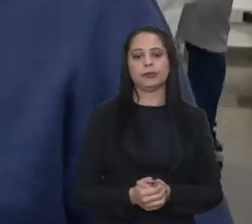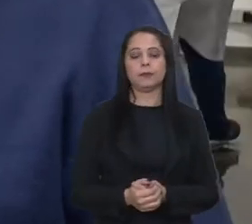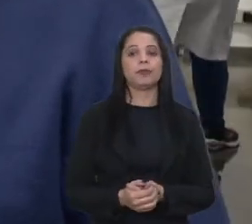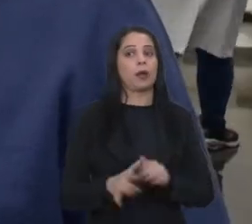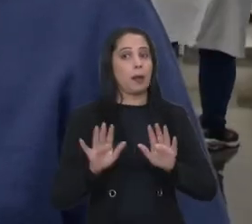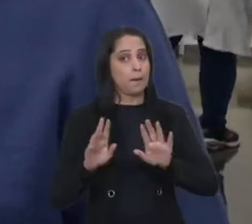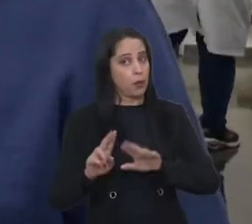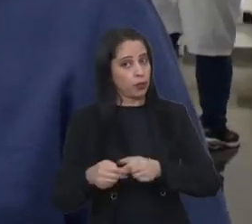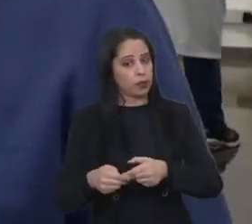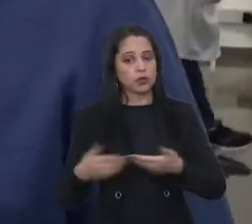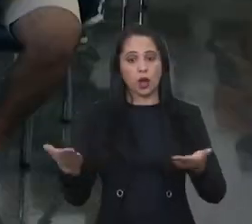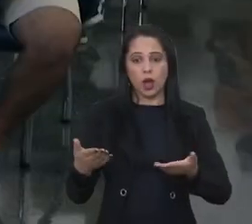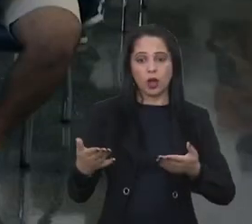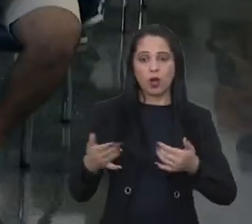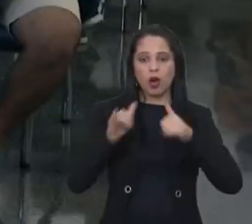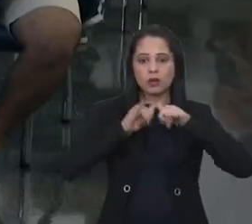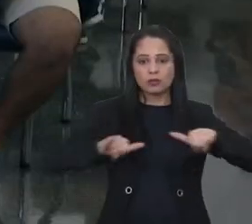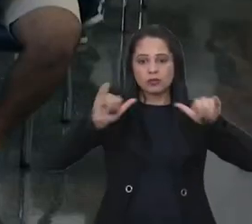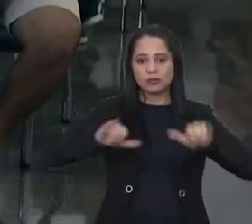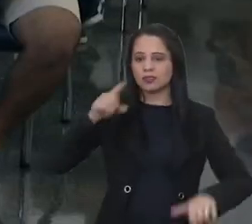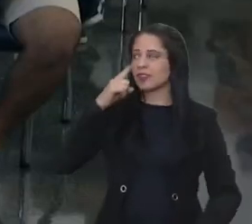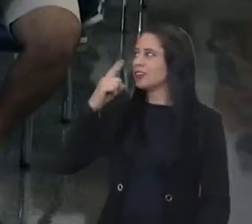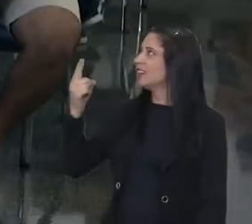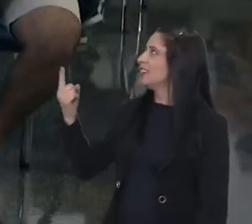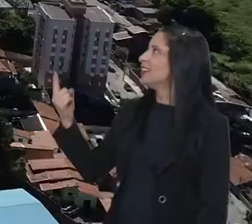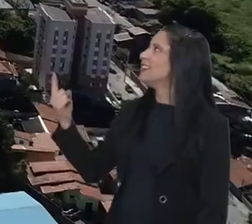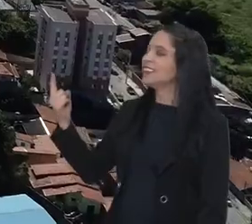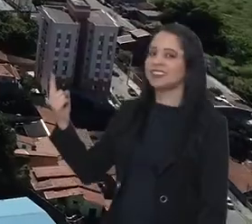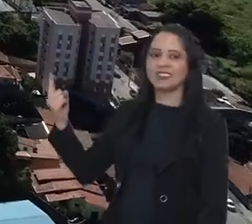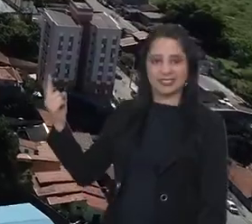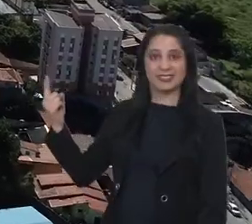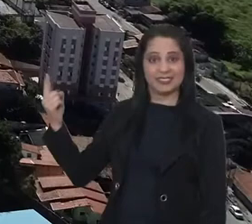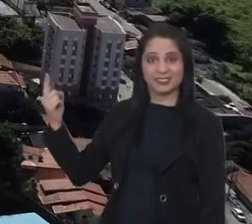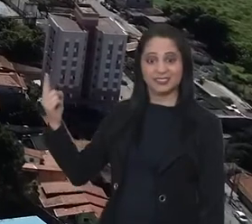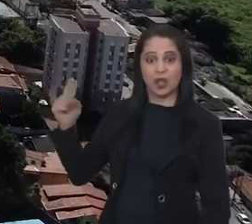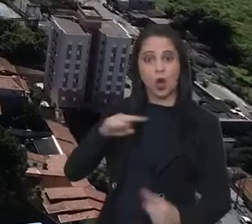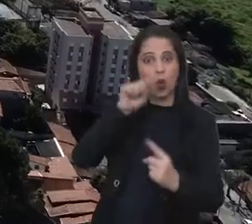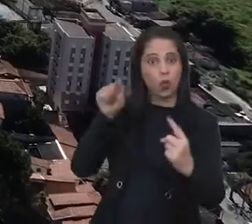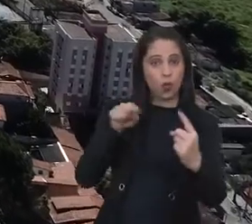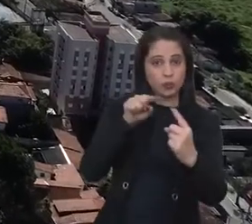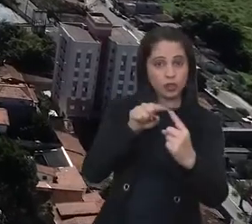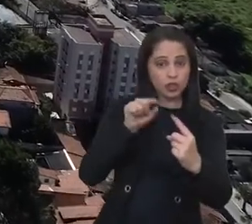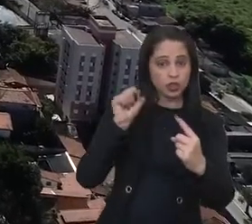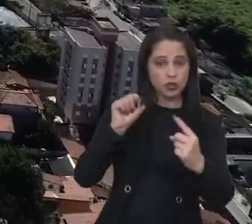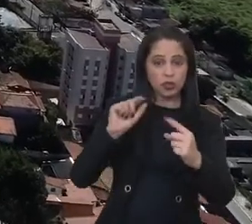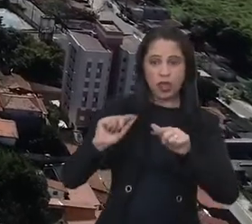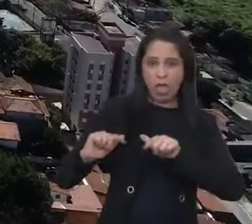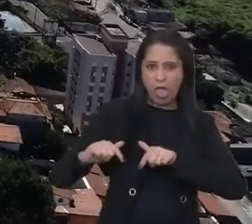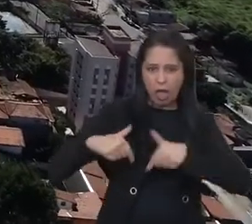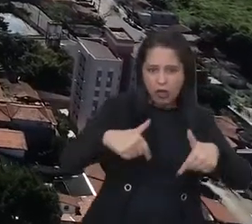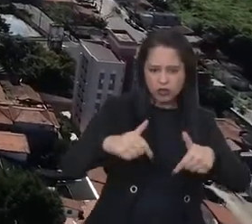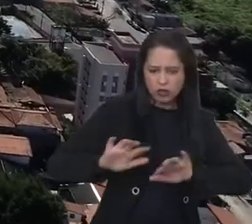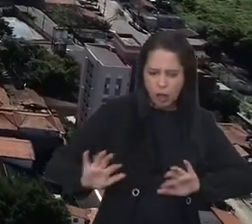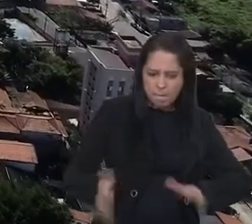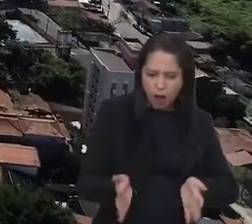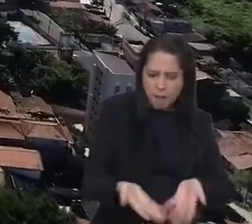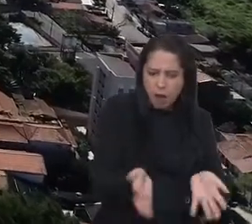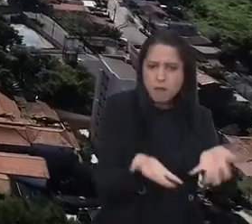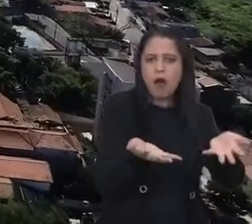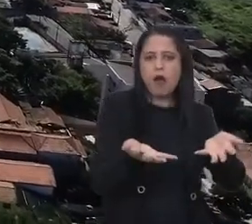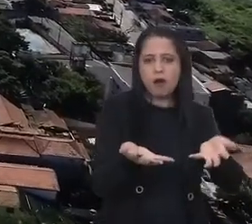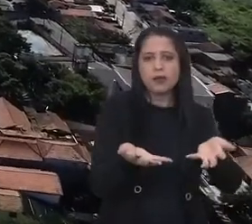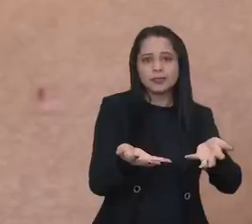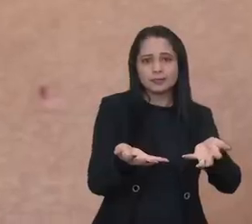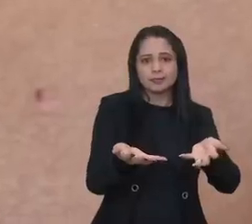impede a doação por 15 dias para evitar essa queda nas doações foi criada a campanha Junho vermelho ação promove uma